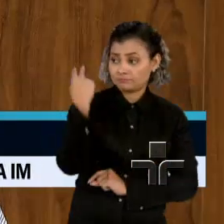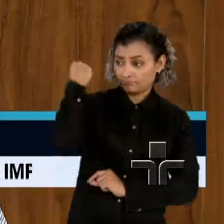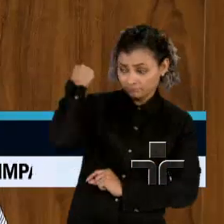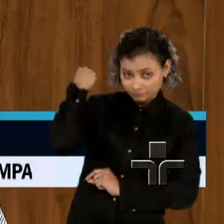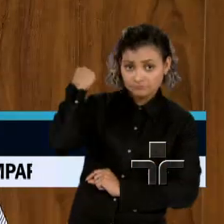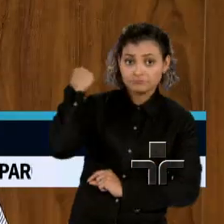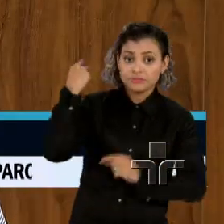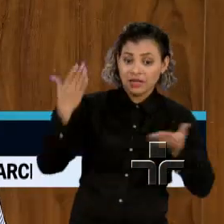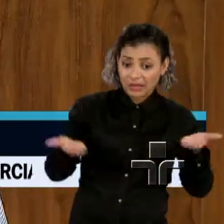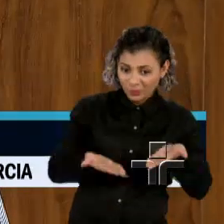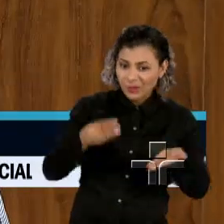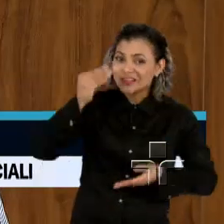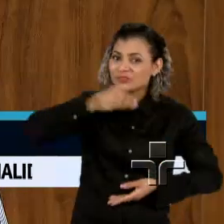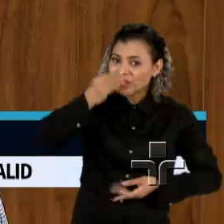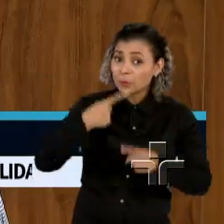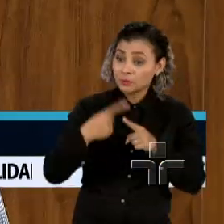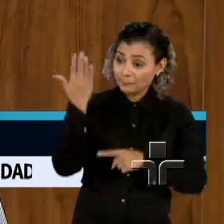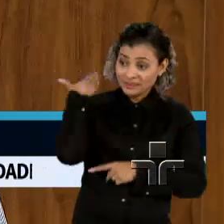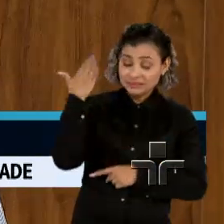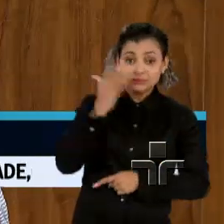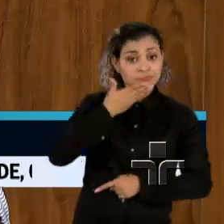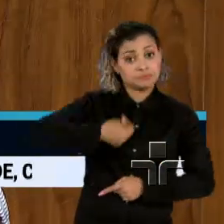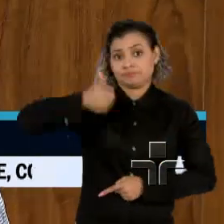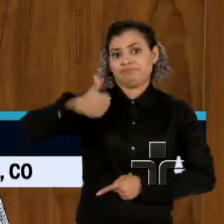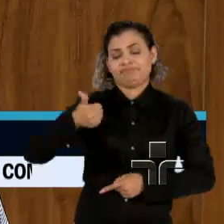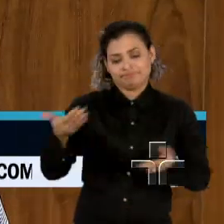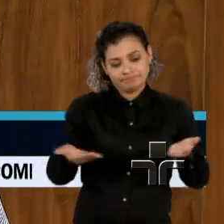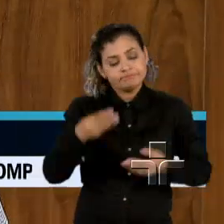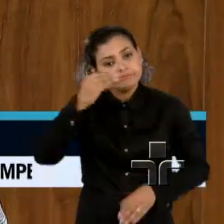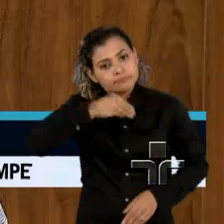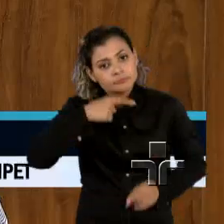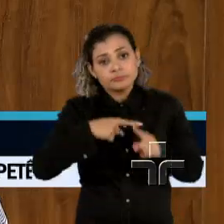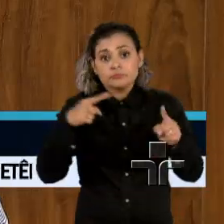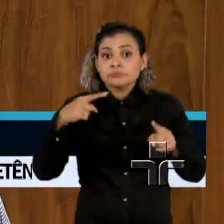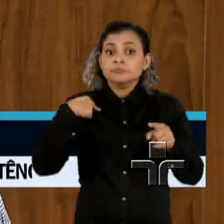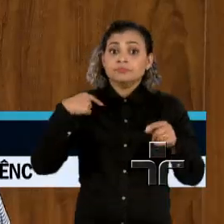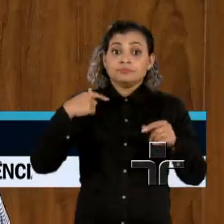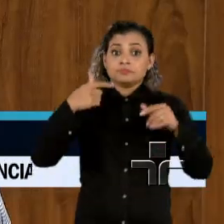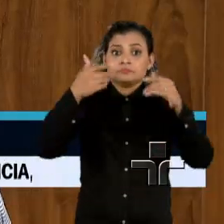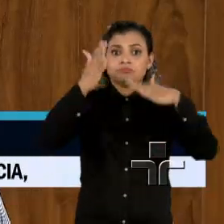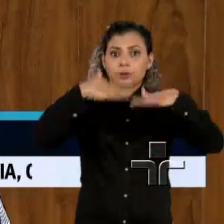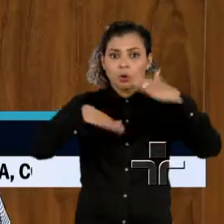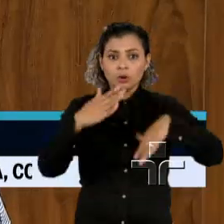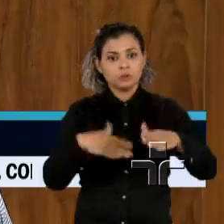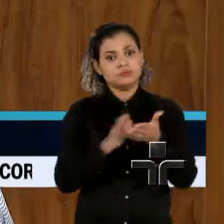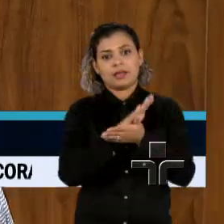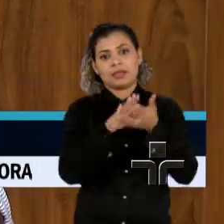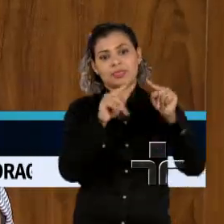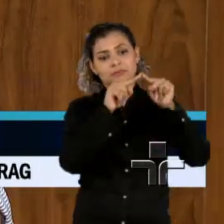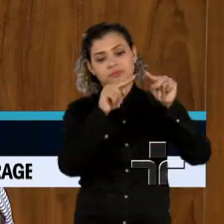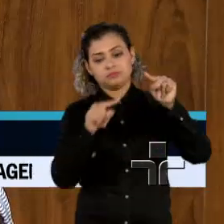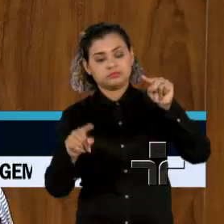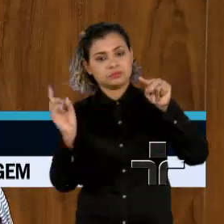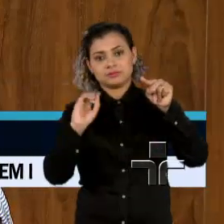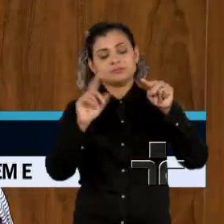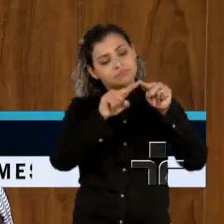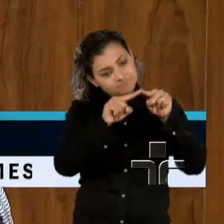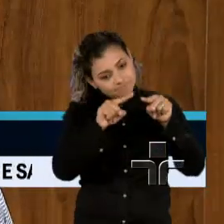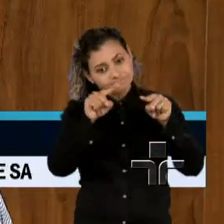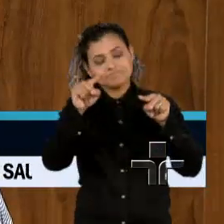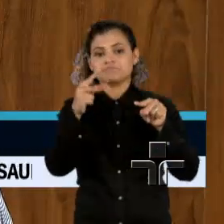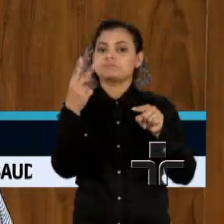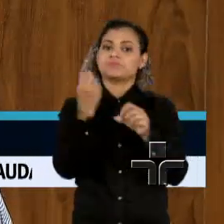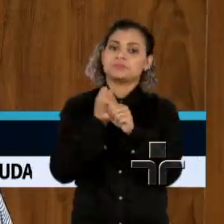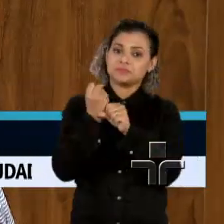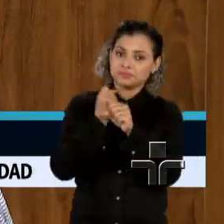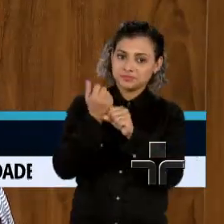base fraca. Então, mas isso mostra que nós paramos de cair e estamos já nos 2 últimos anos e